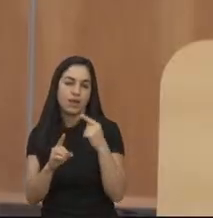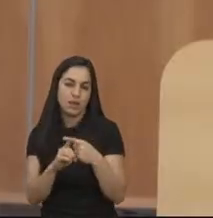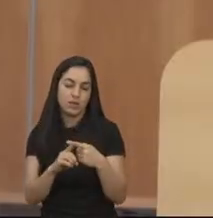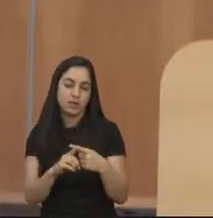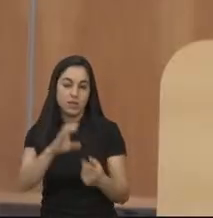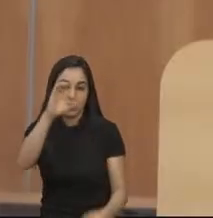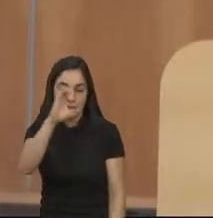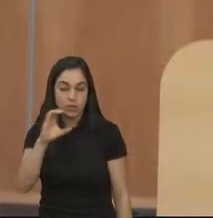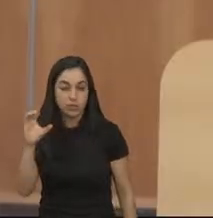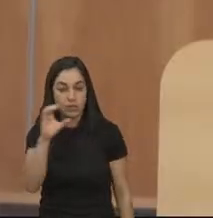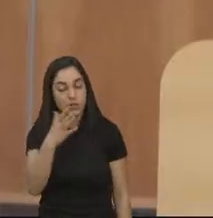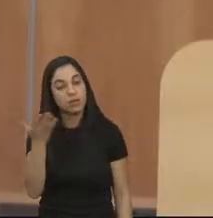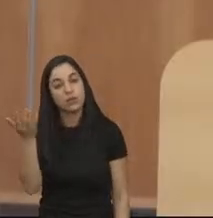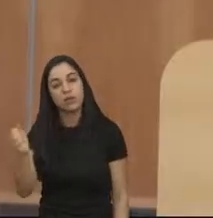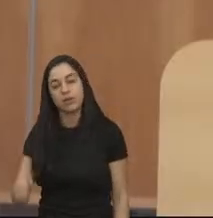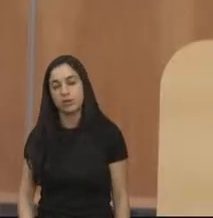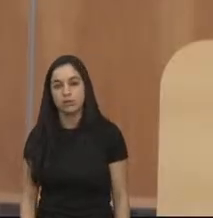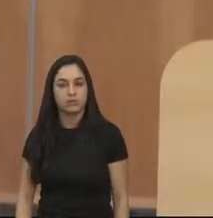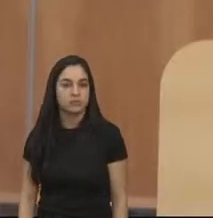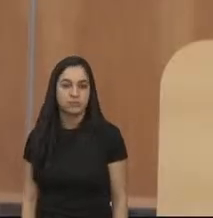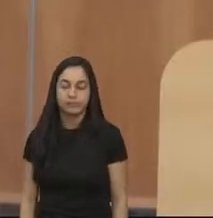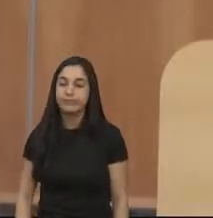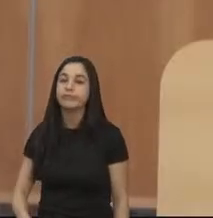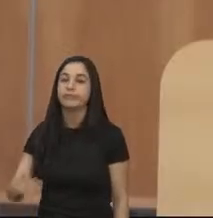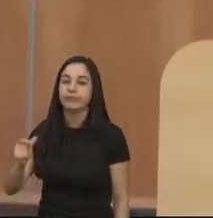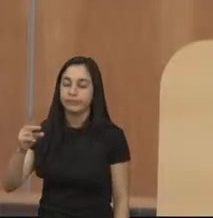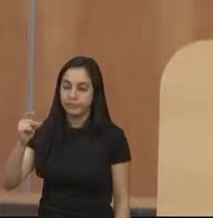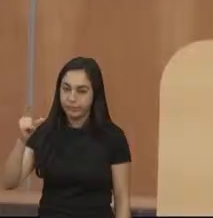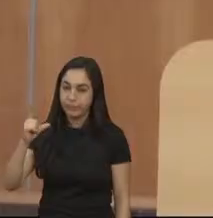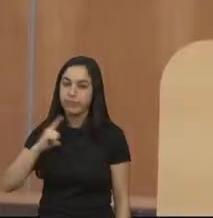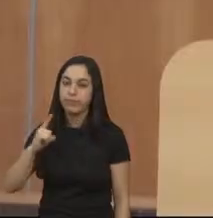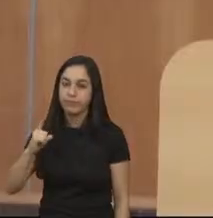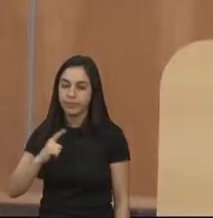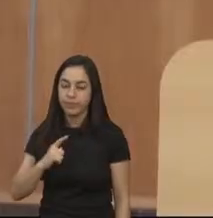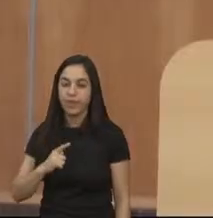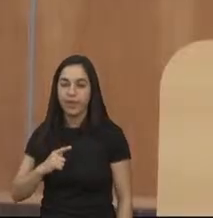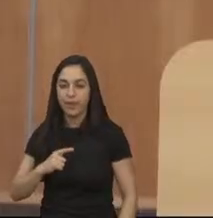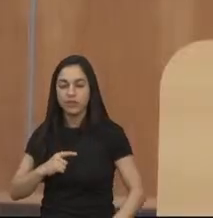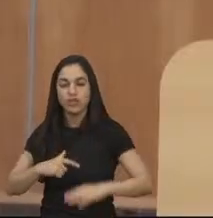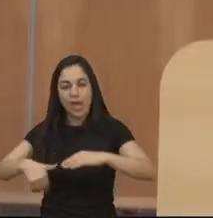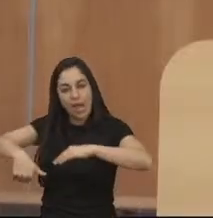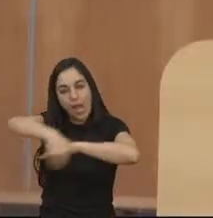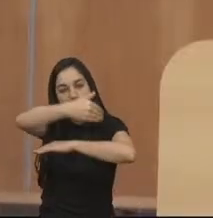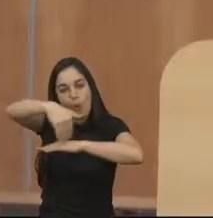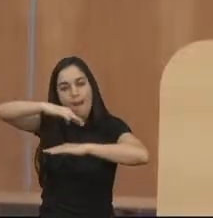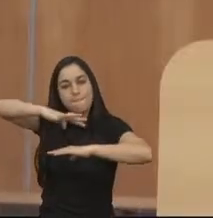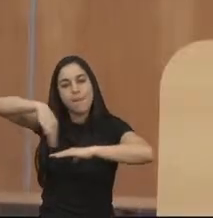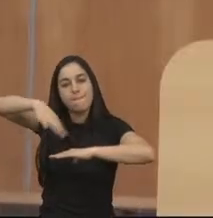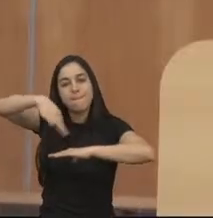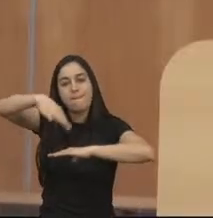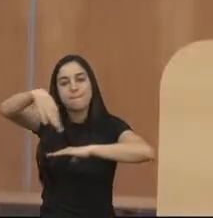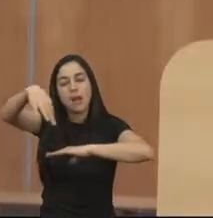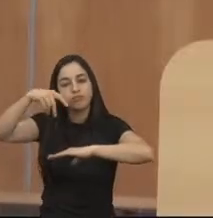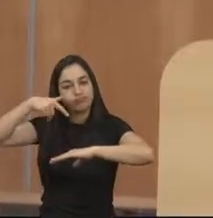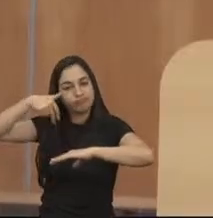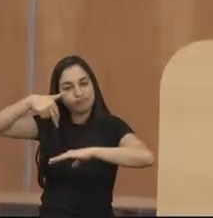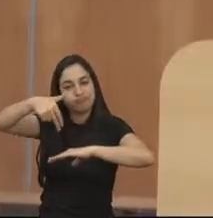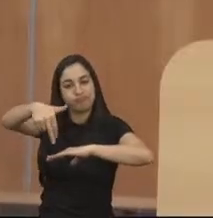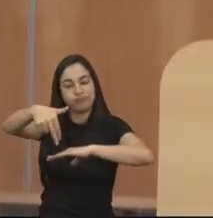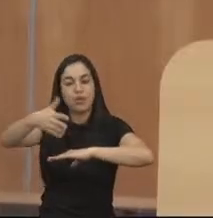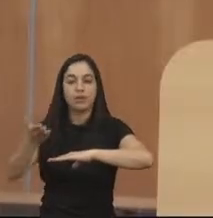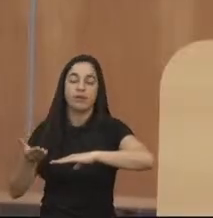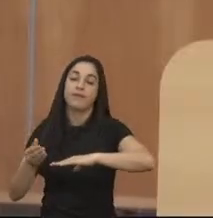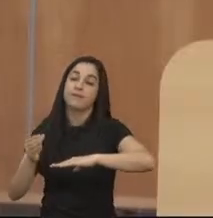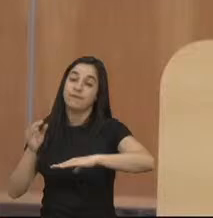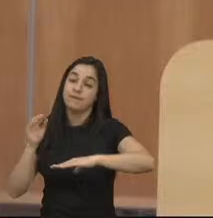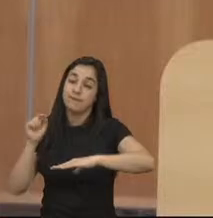onde para cá. Gente, nós temos que respeitar todo mundo da cidade. Mas que tem que ter mais